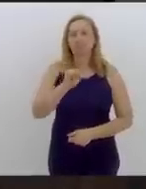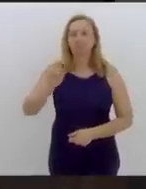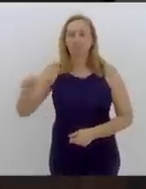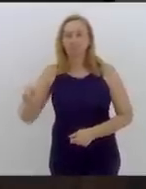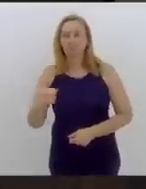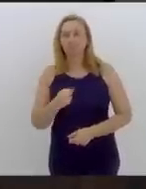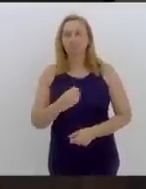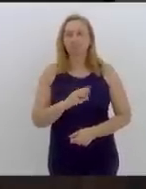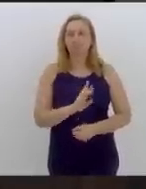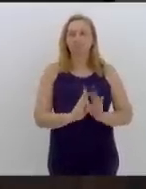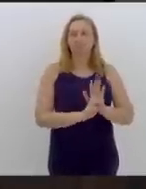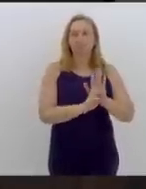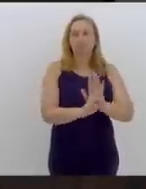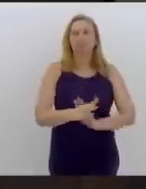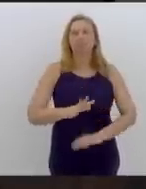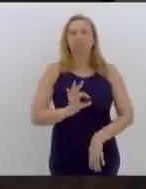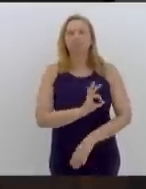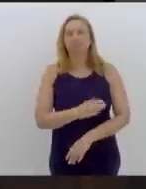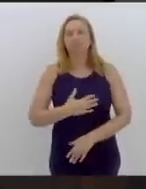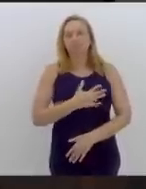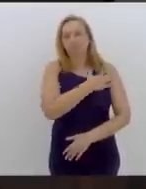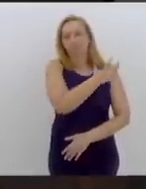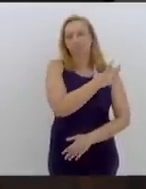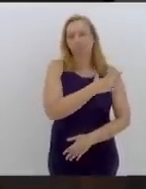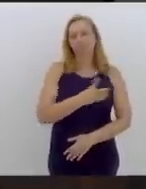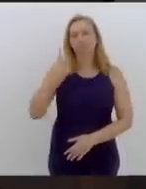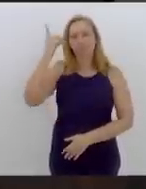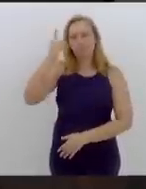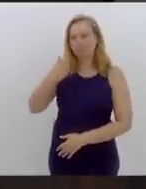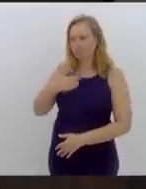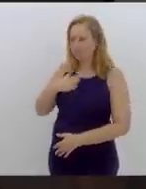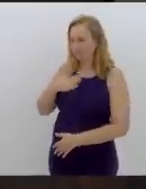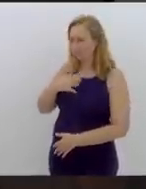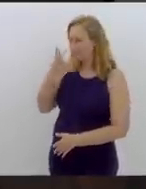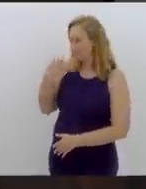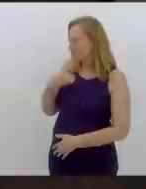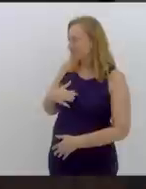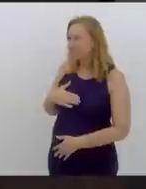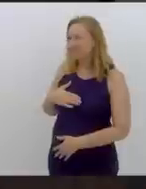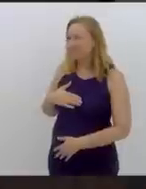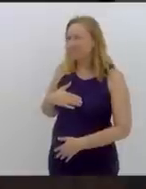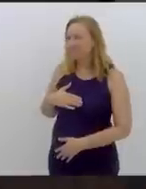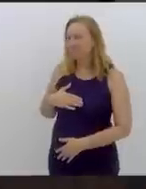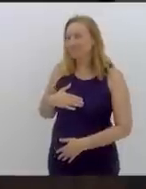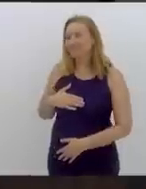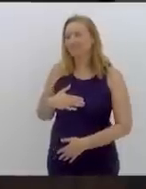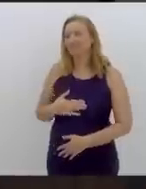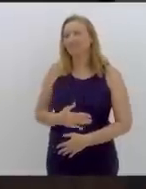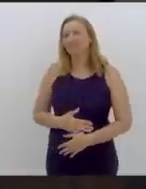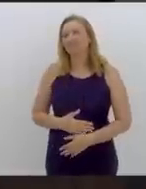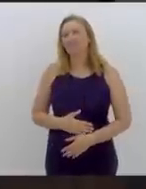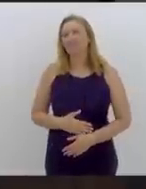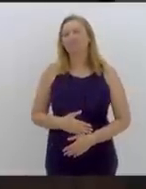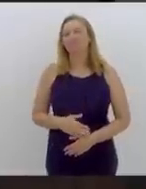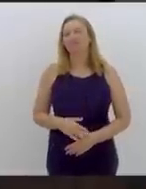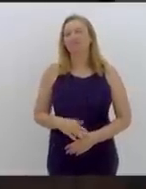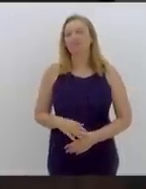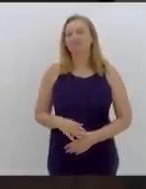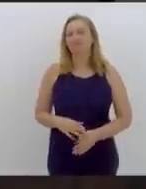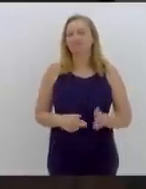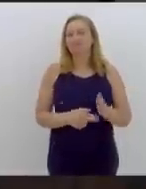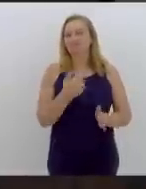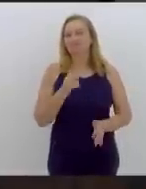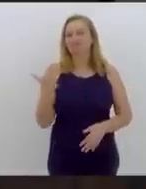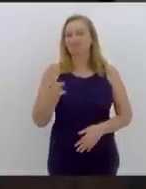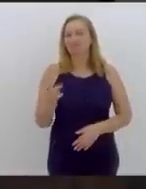agradecer o Coronel Márcio agradecer meu Deputado ih rapaz esqueci desculpa eu esqueci que ele tá operado é a segunda vez já